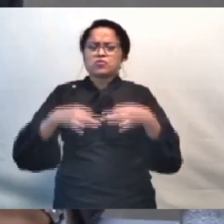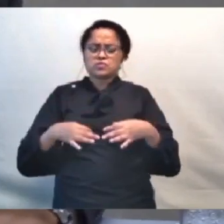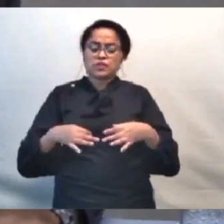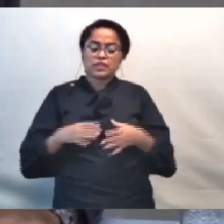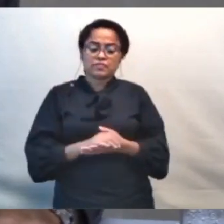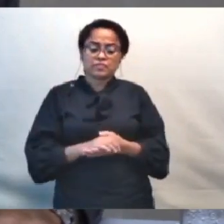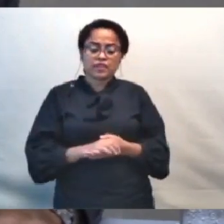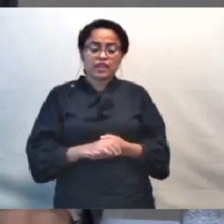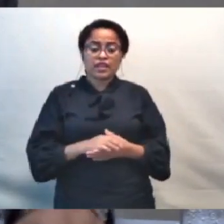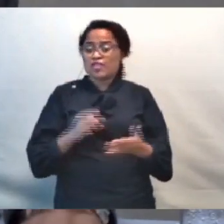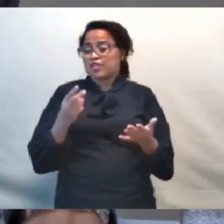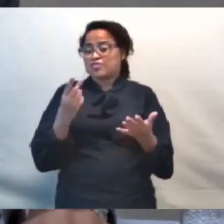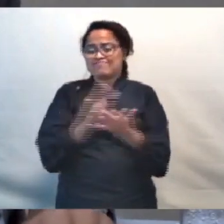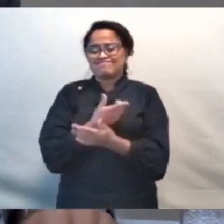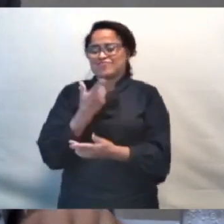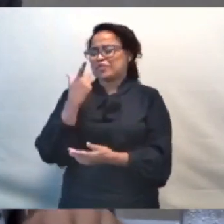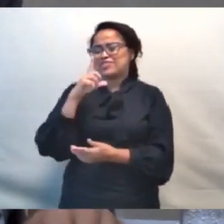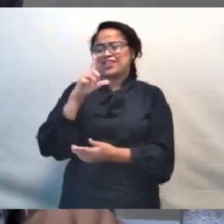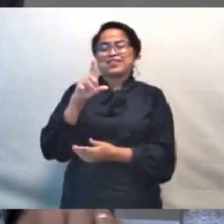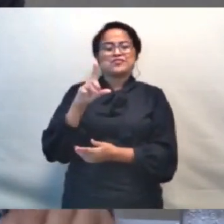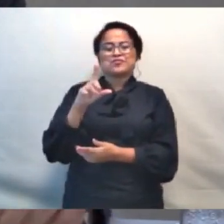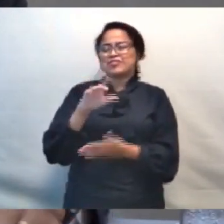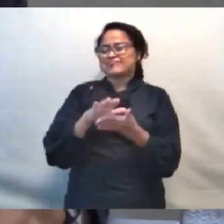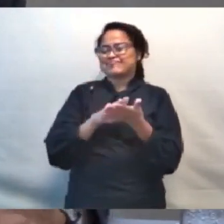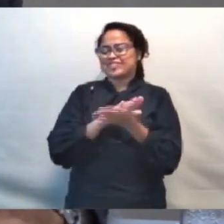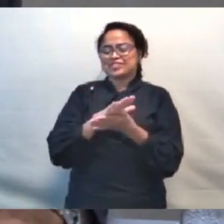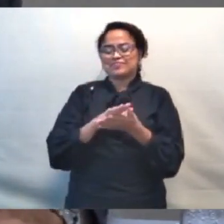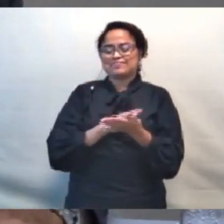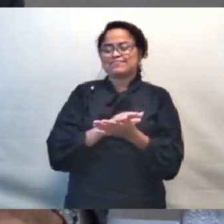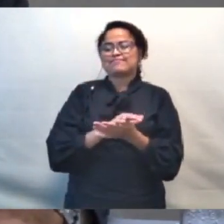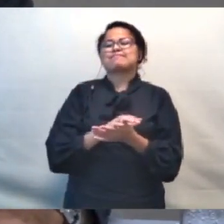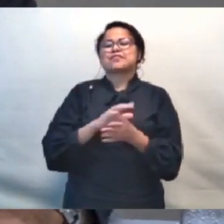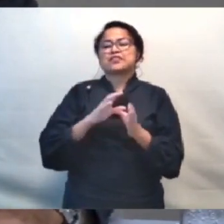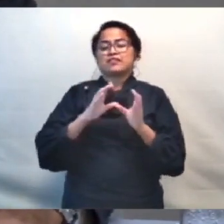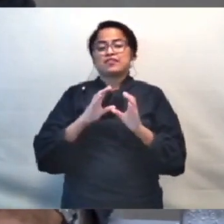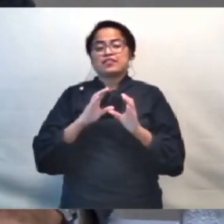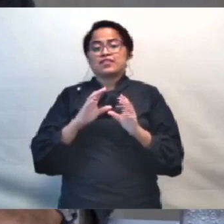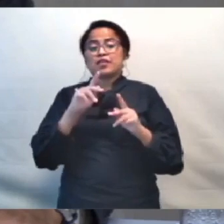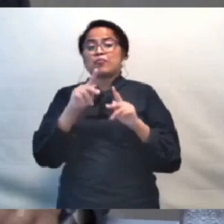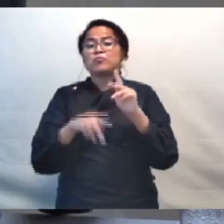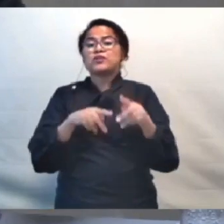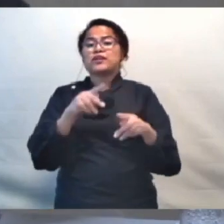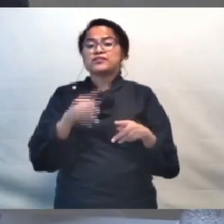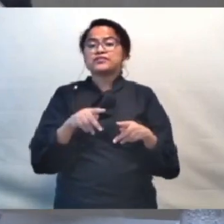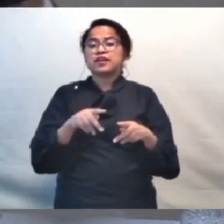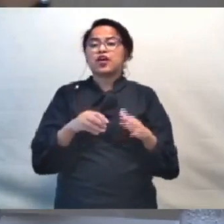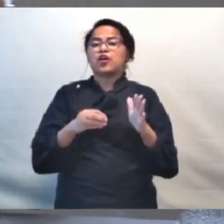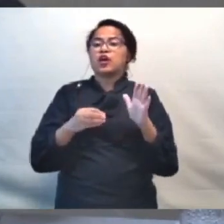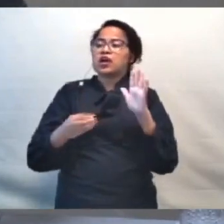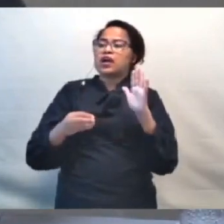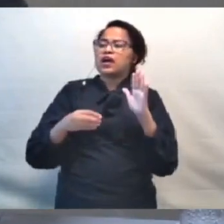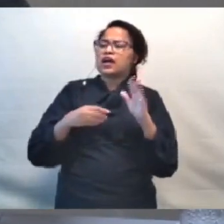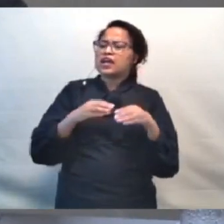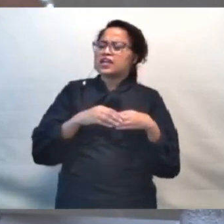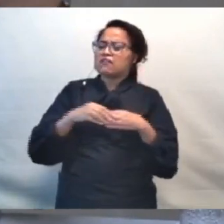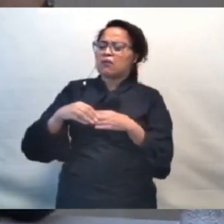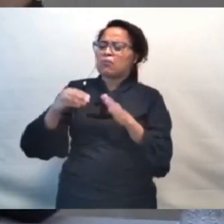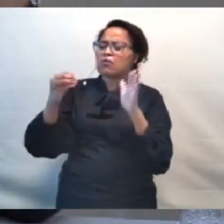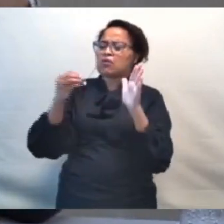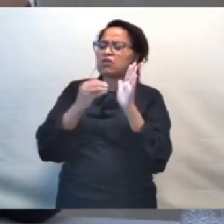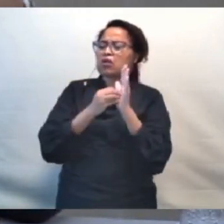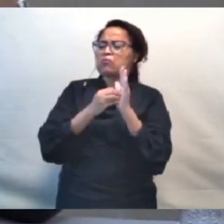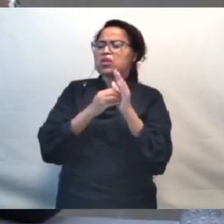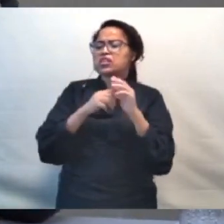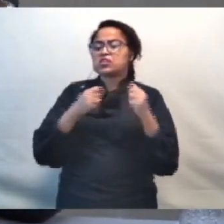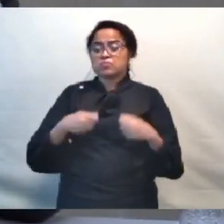nenhum uma demanda da população. Você pega e atribui uma emenda impositiva. Aí parece que está tudo